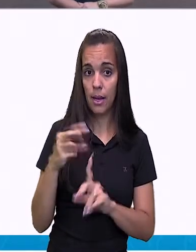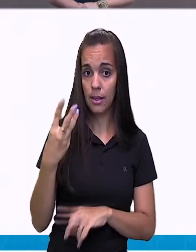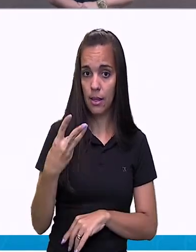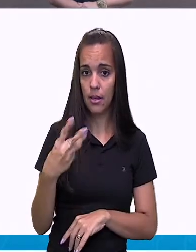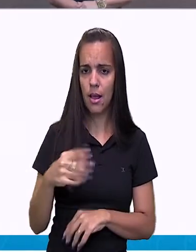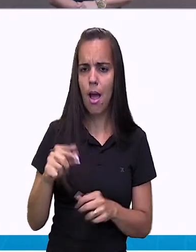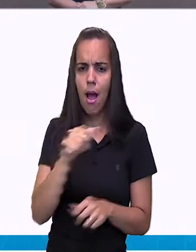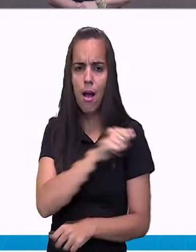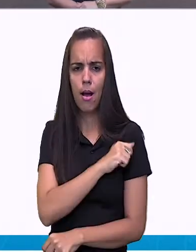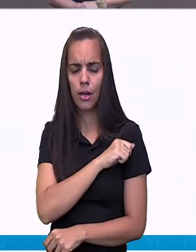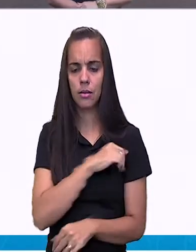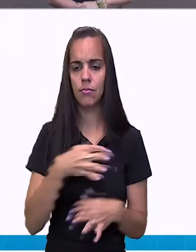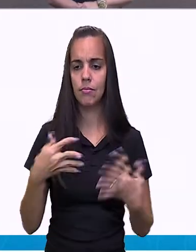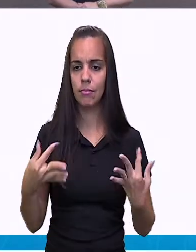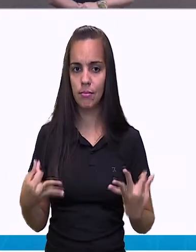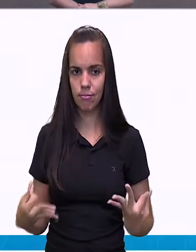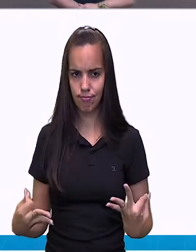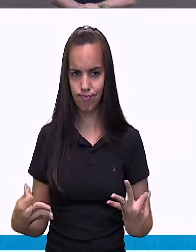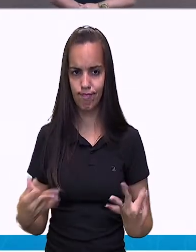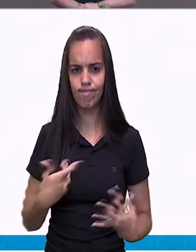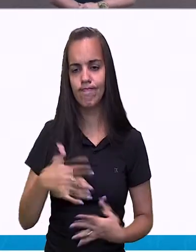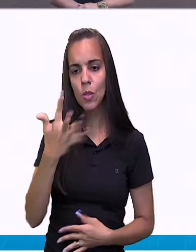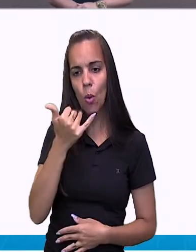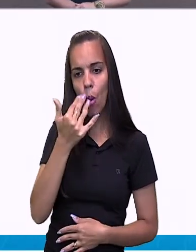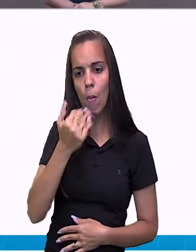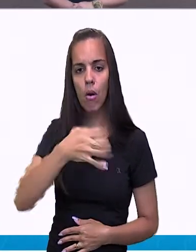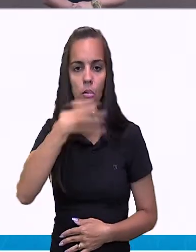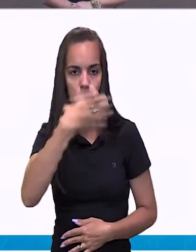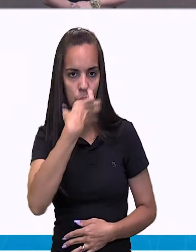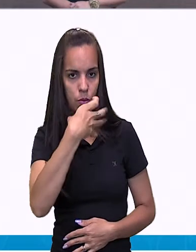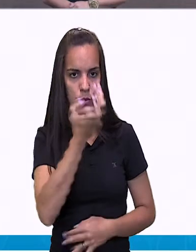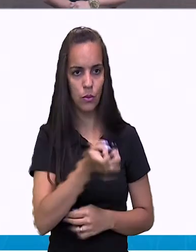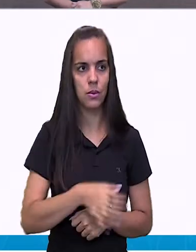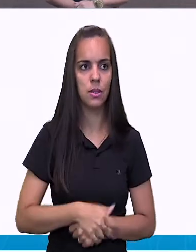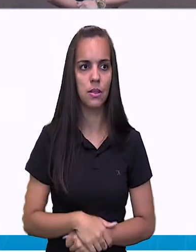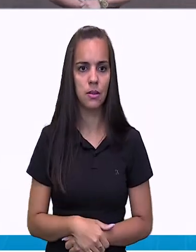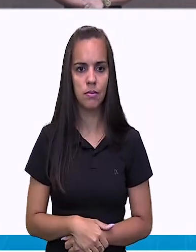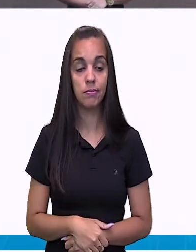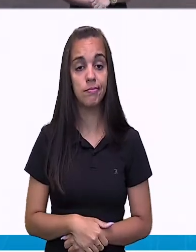alunos da yoga comeram as frutas.